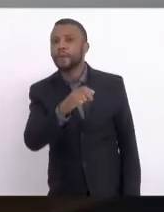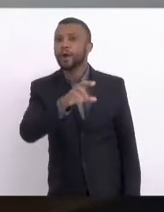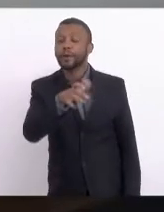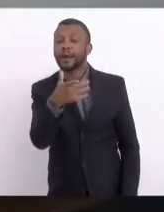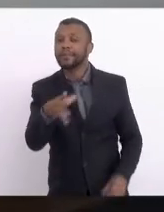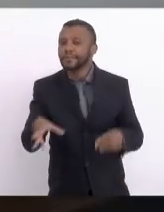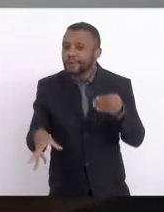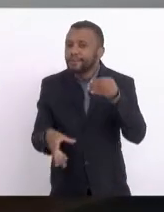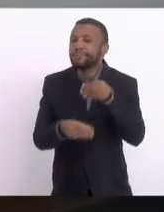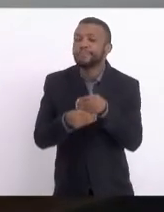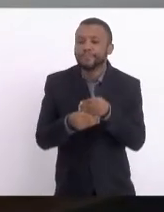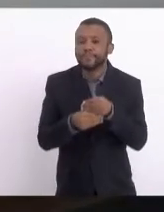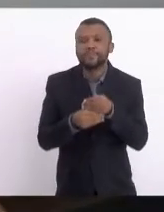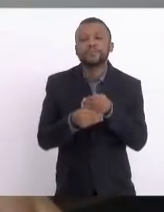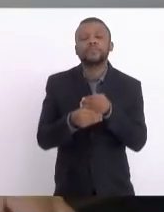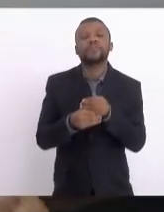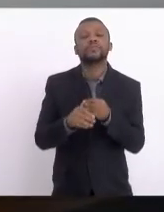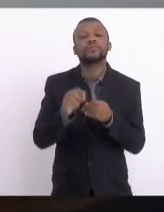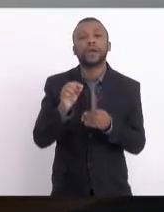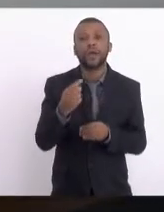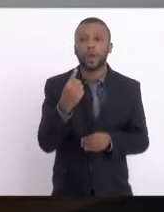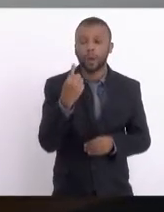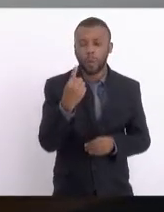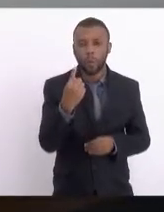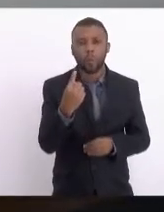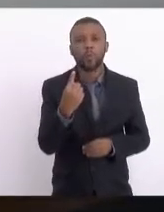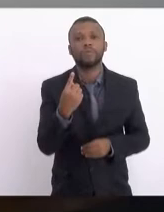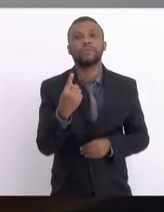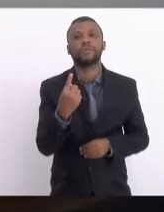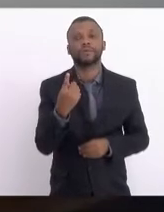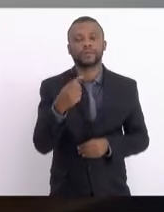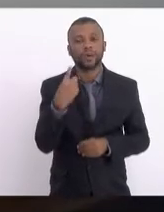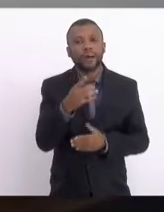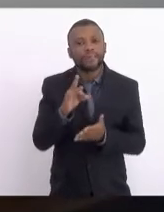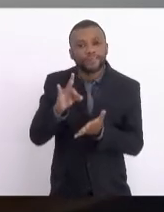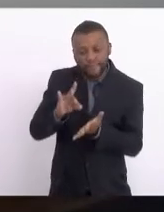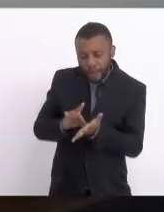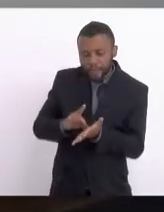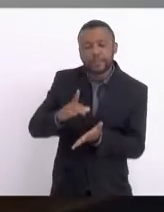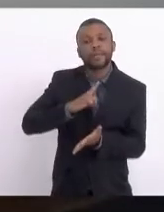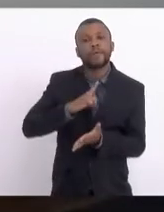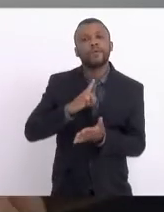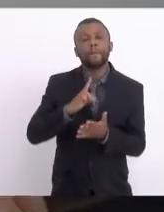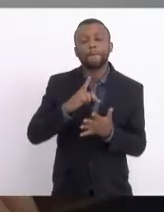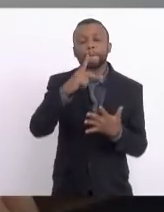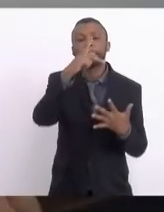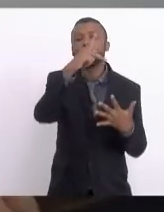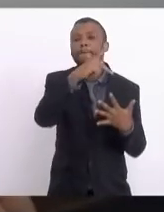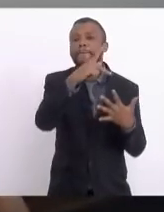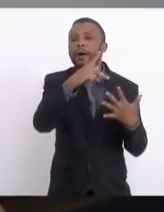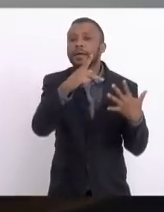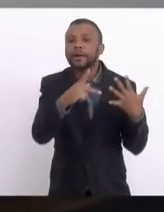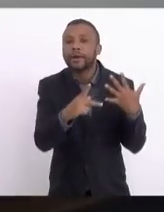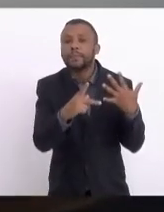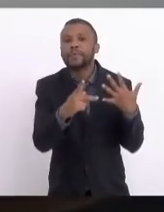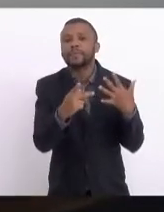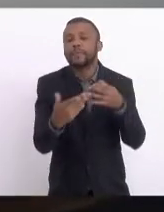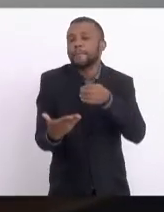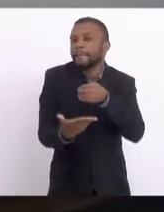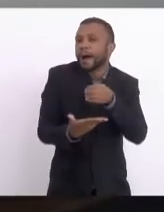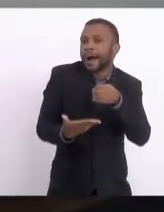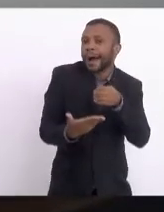repisá-las. É nós, de fato, temos um parâmetro qualquer. O Luiz Paulo fala